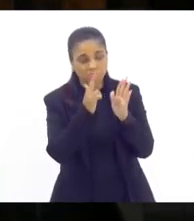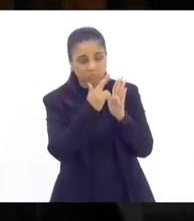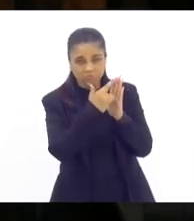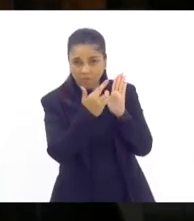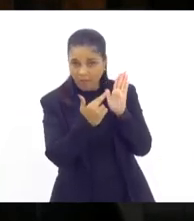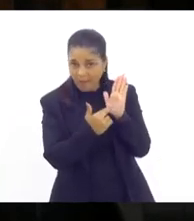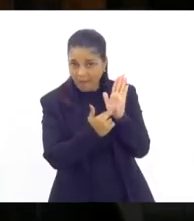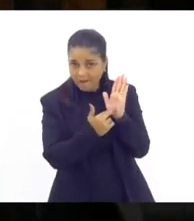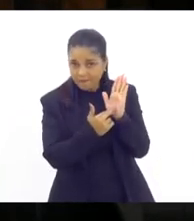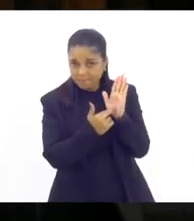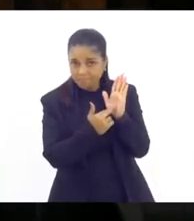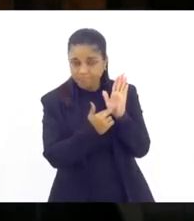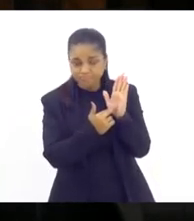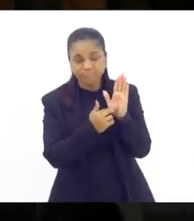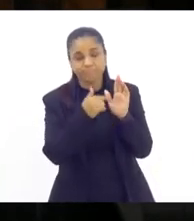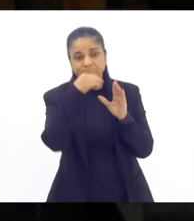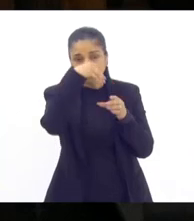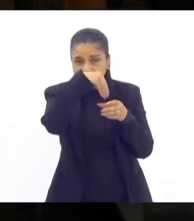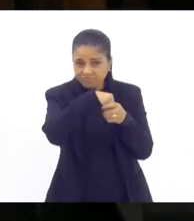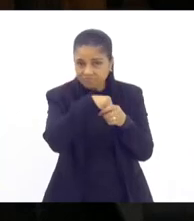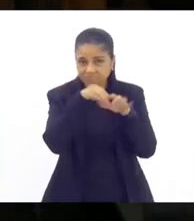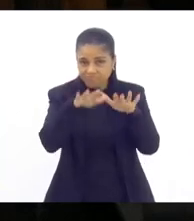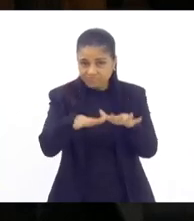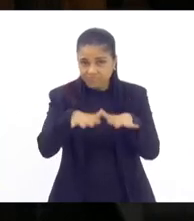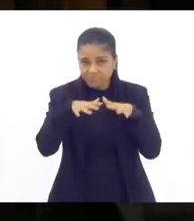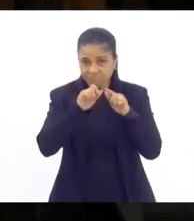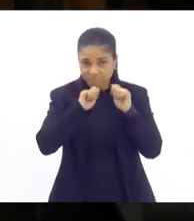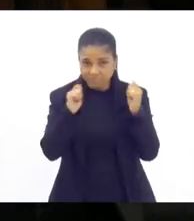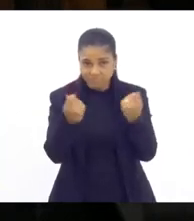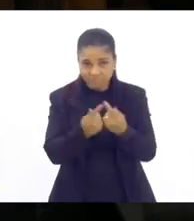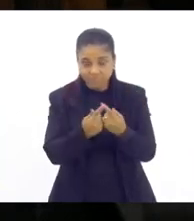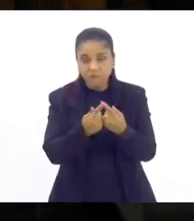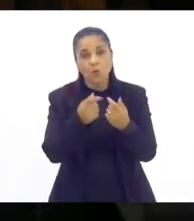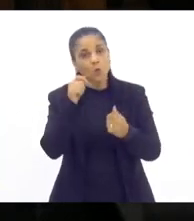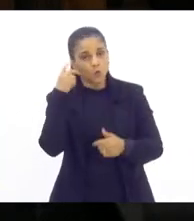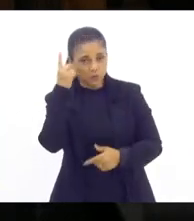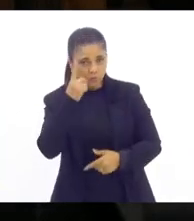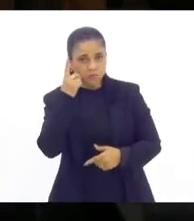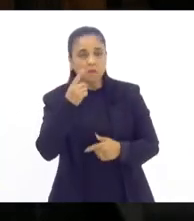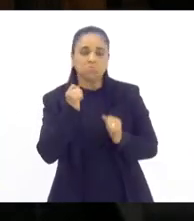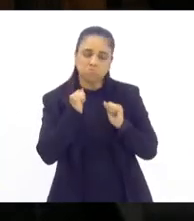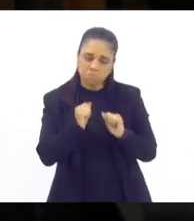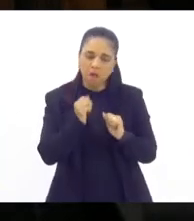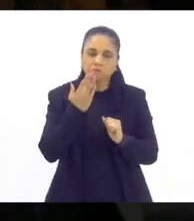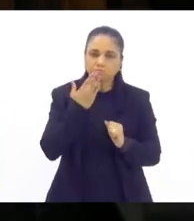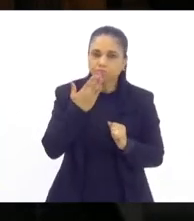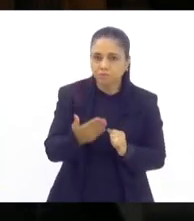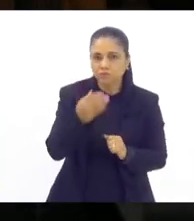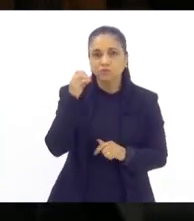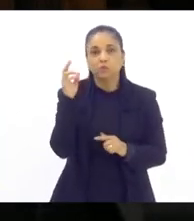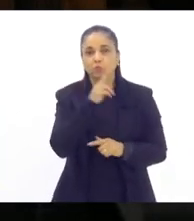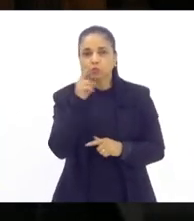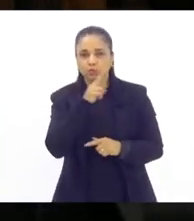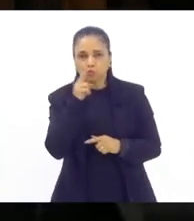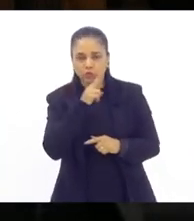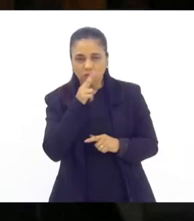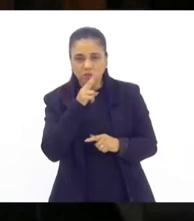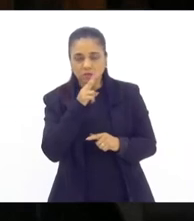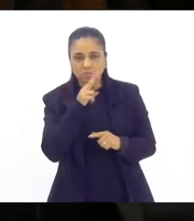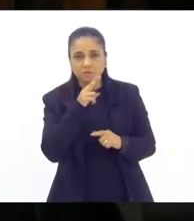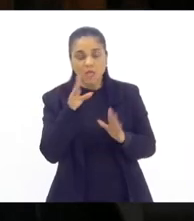interno que o deputado pede urgência. E aí os pareceres serão